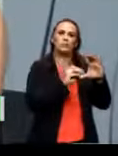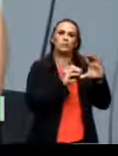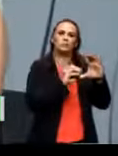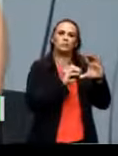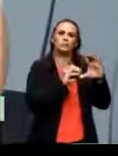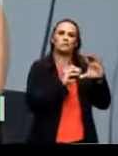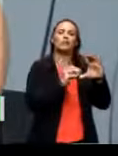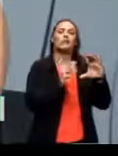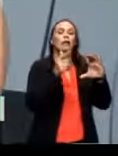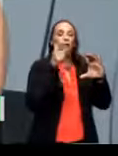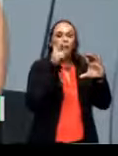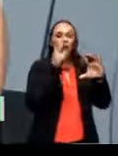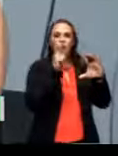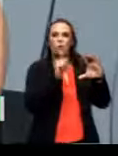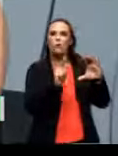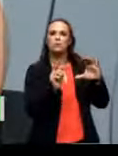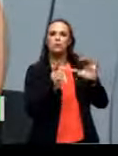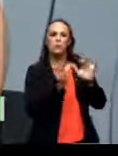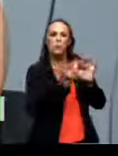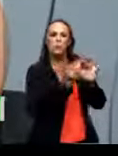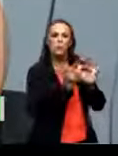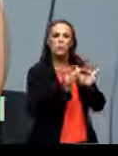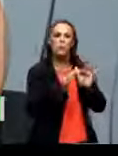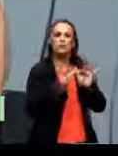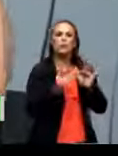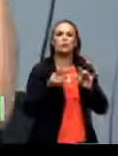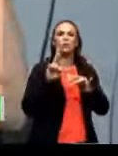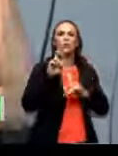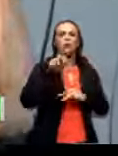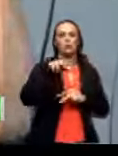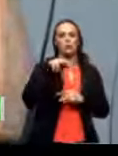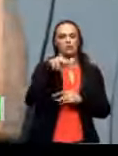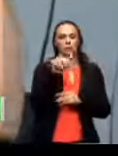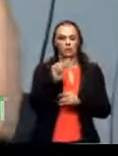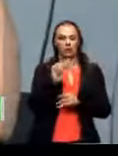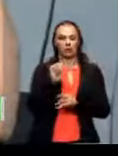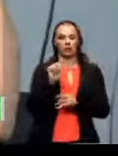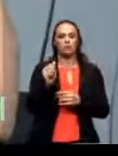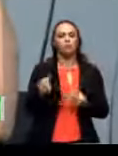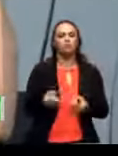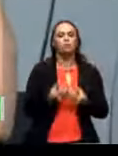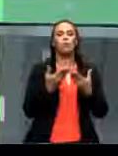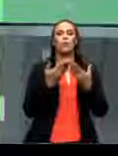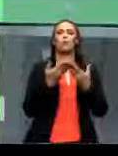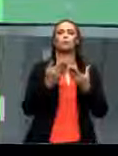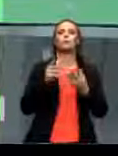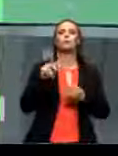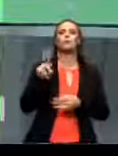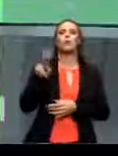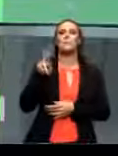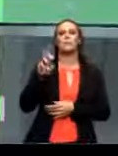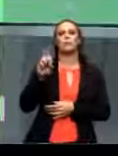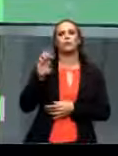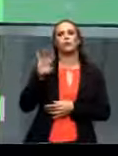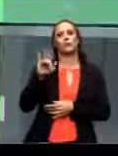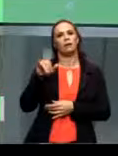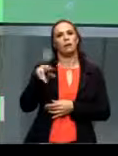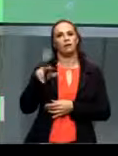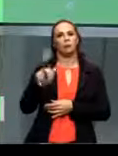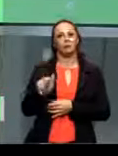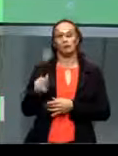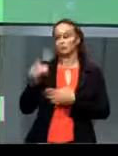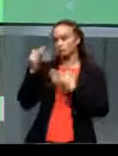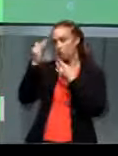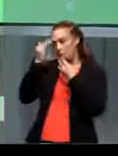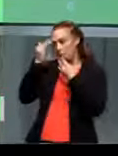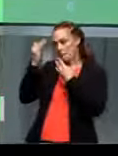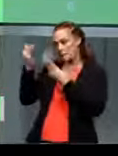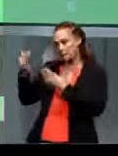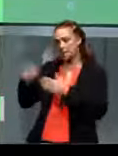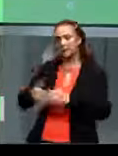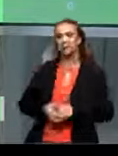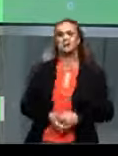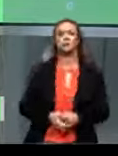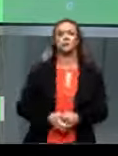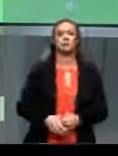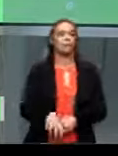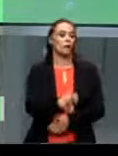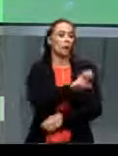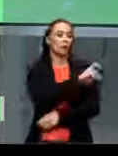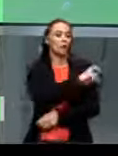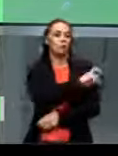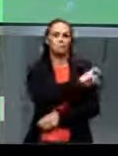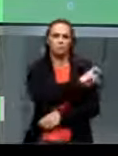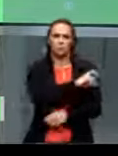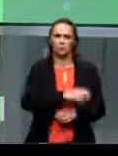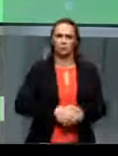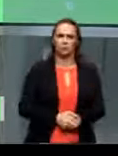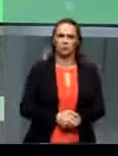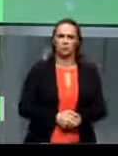RNA mensageiro e produzindo a proteína, ok? Muito obrigada. 5º ano. O ar é